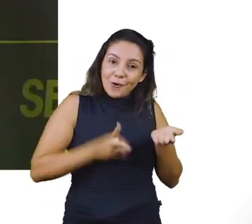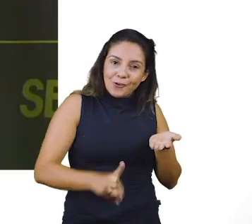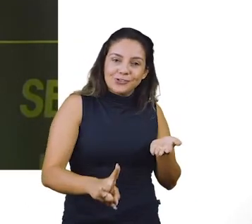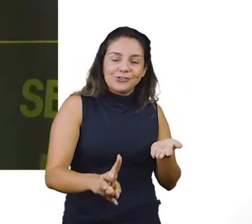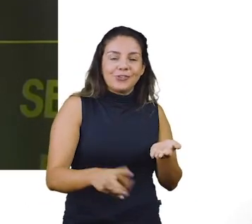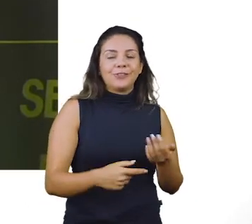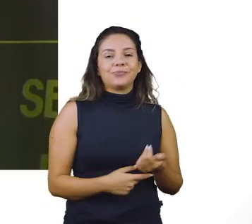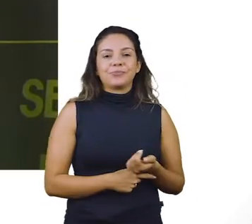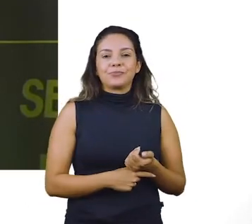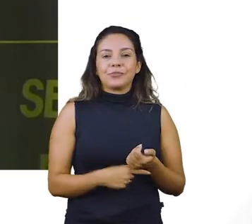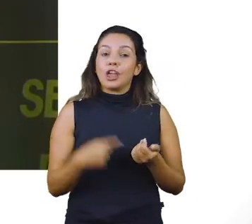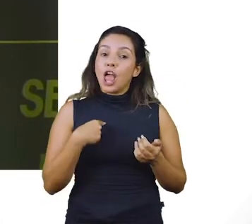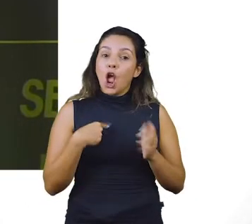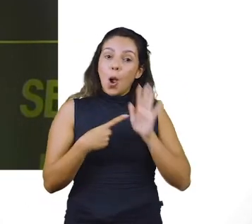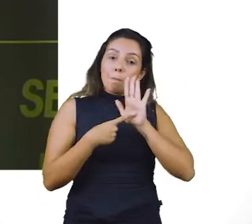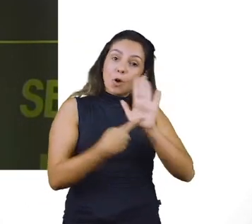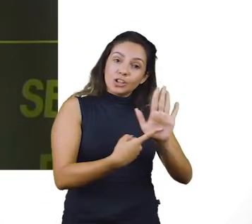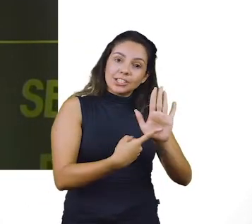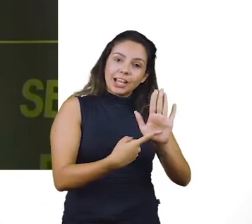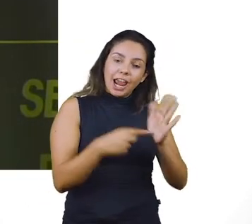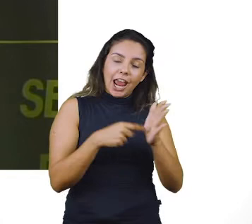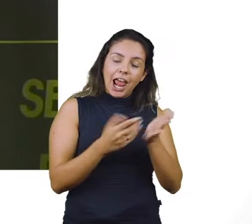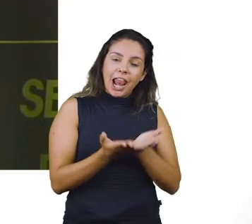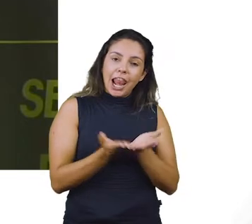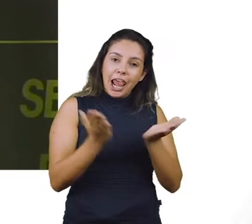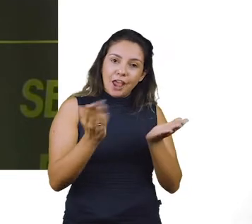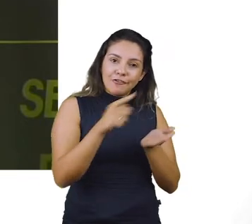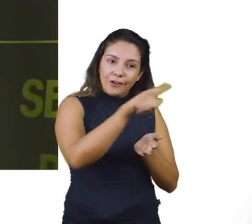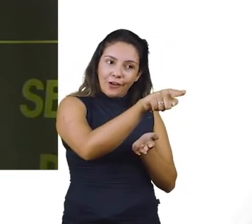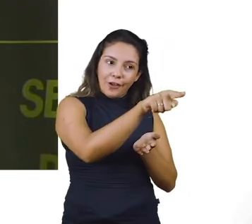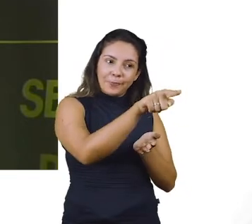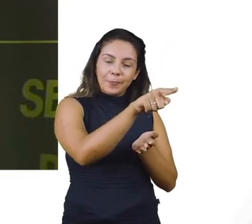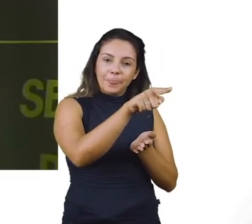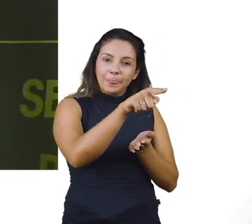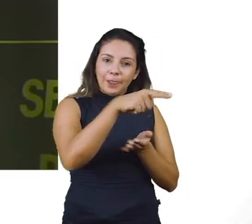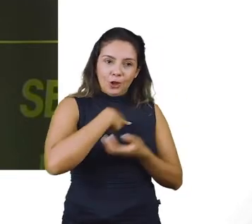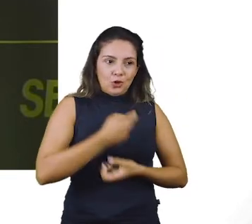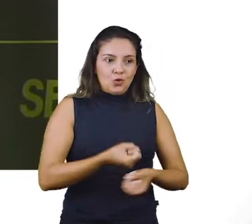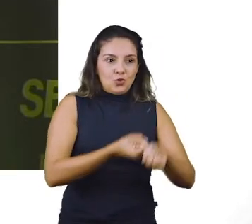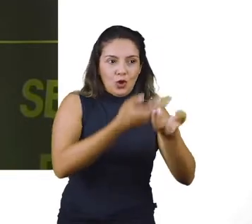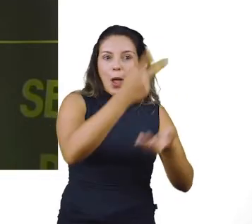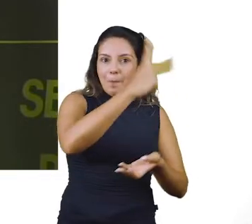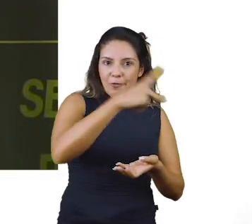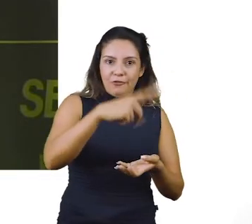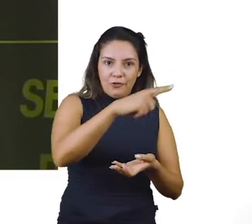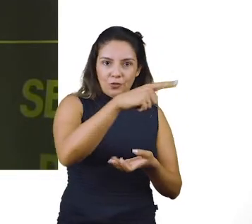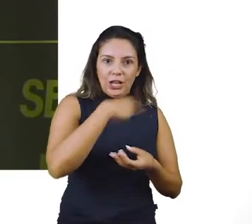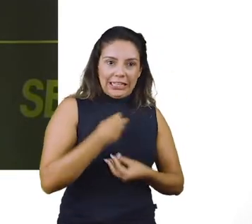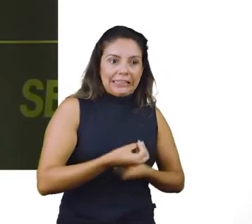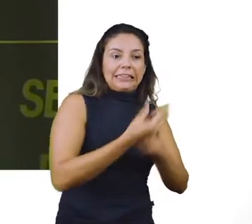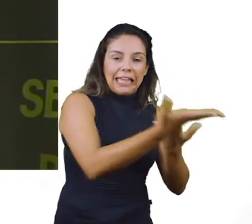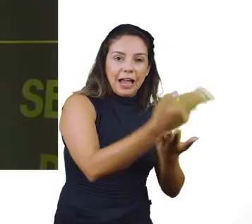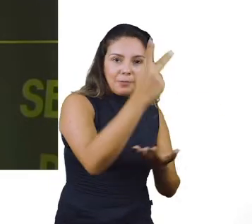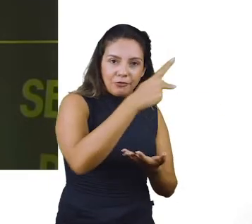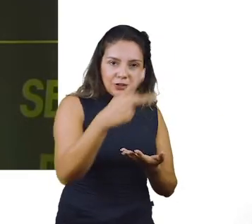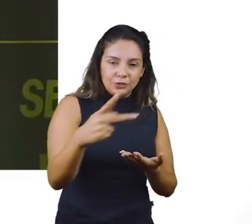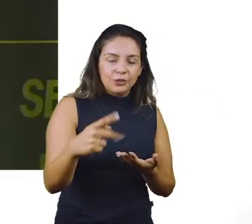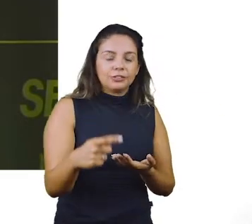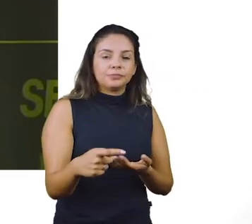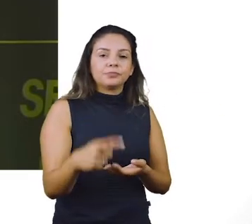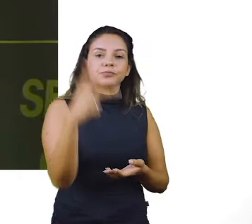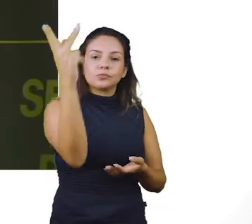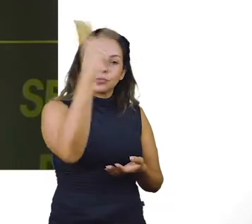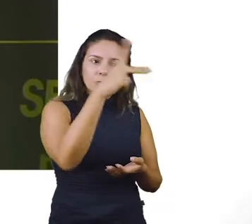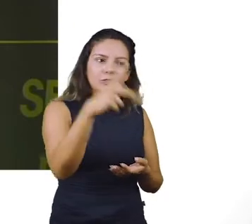para o diretor do acervo dos escritores mineiros na época, que era o professor Vandermelo Miranda. O Vander se encantou com